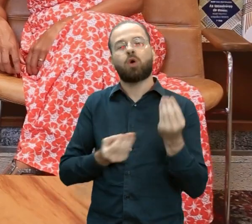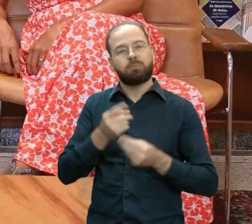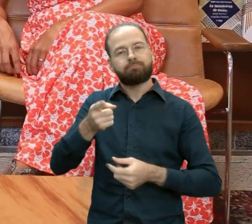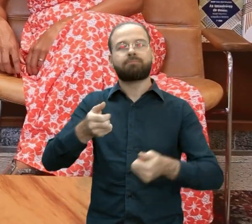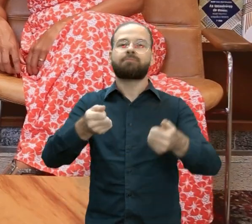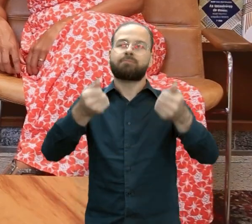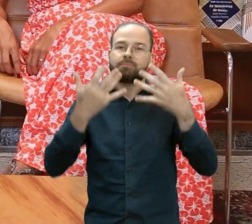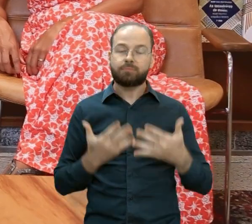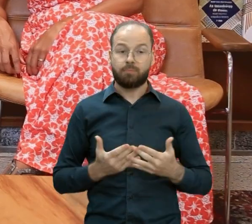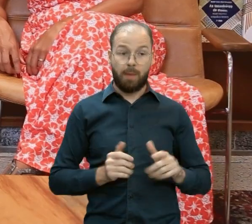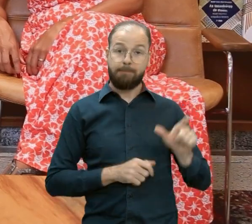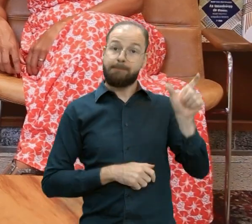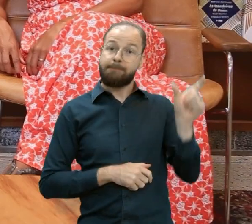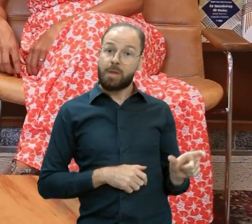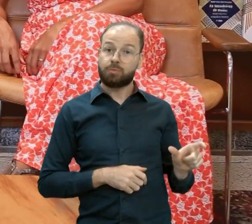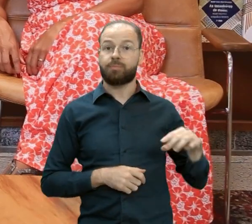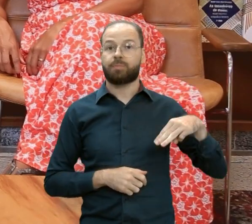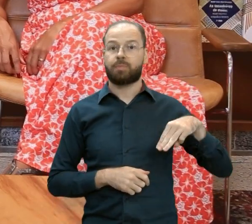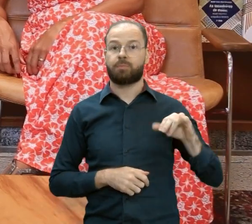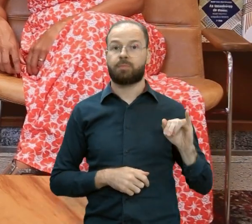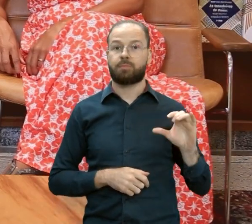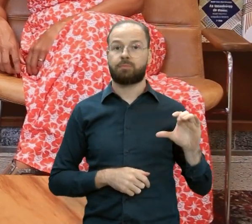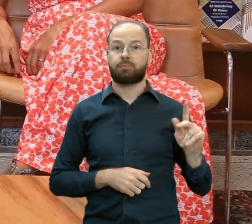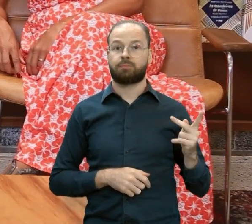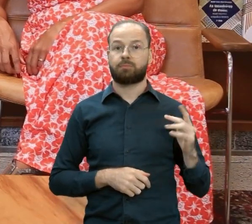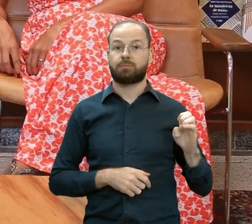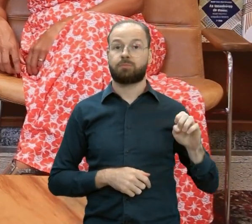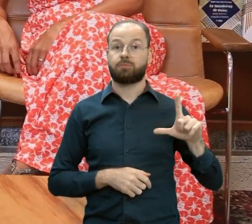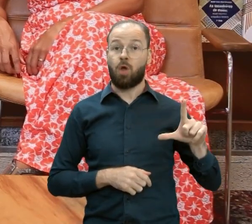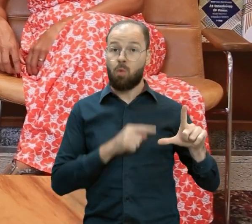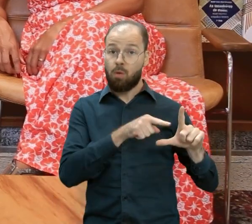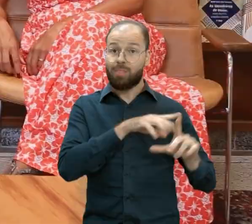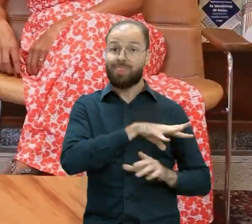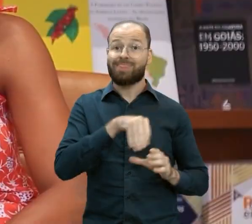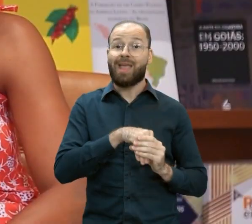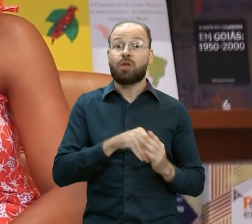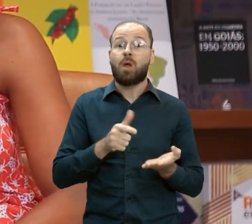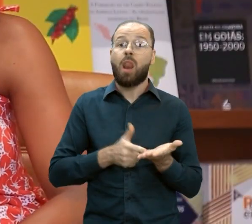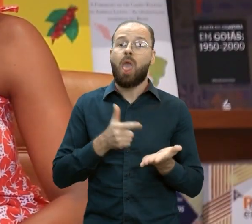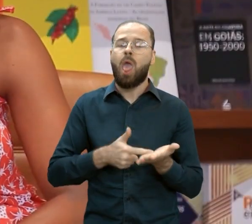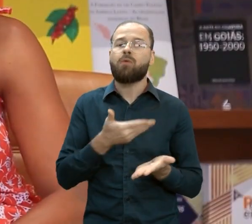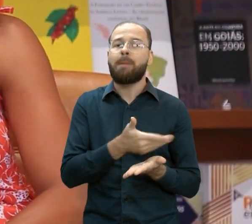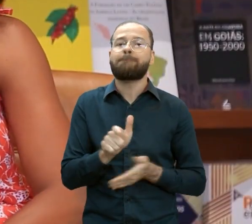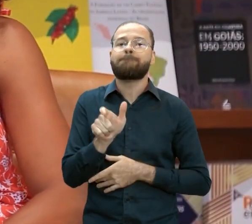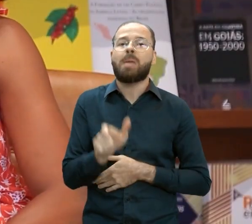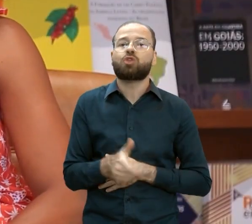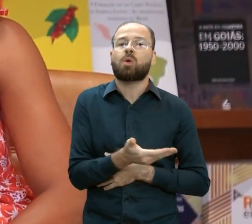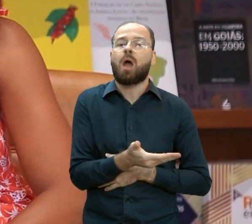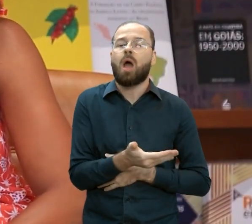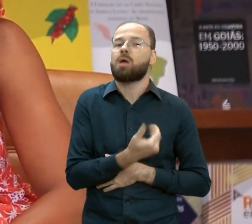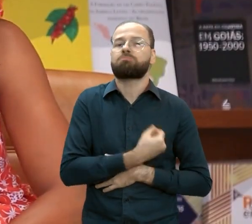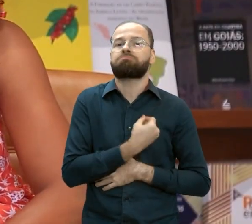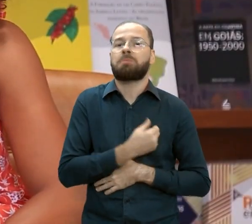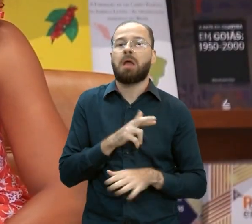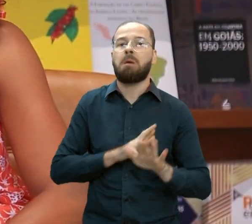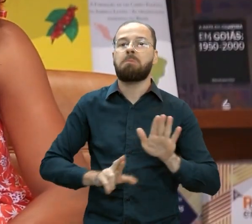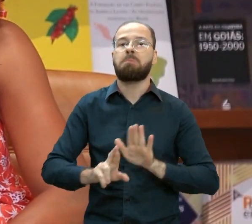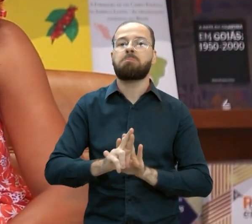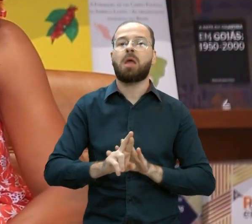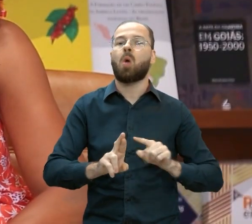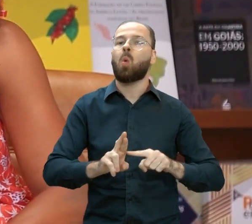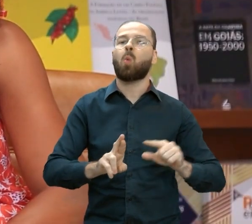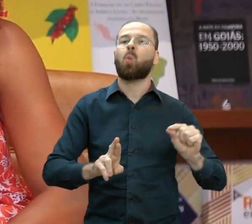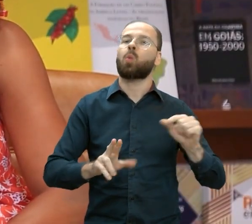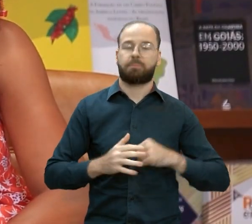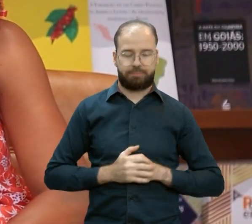personagem Michel que tem no seu livro e o que ele representa nessa história. Bom, Michel, hoje,